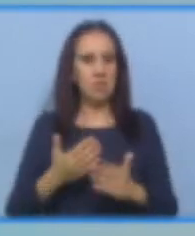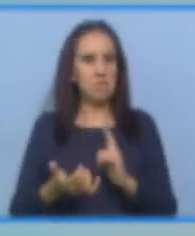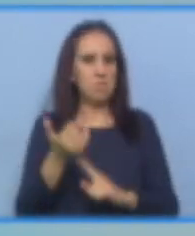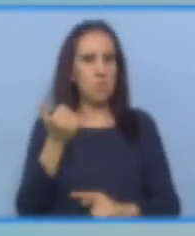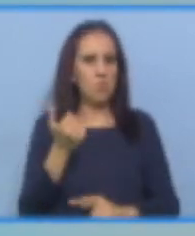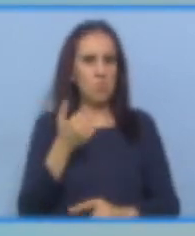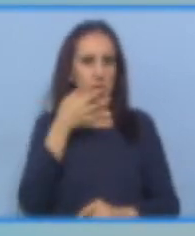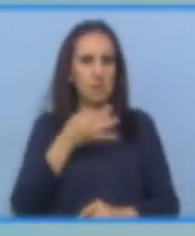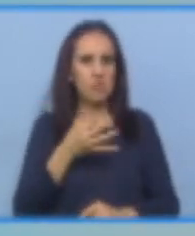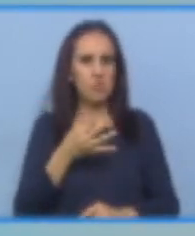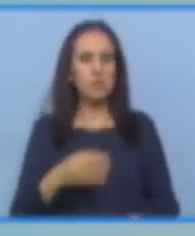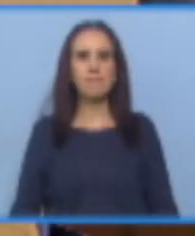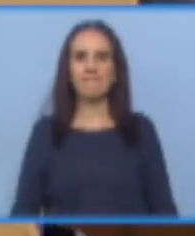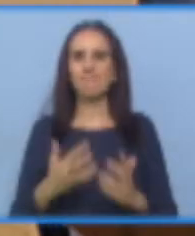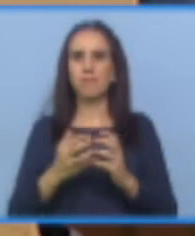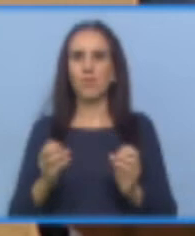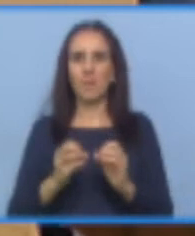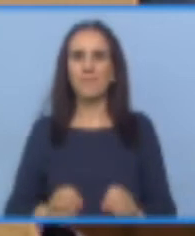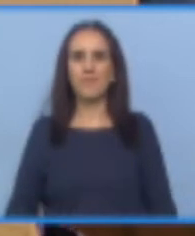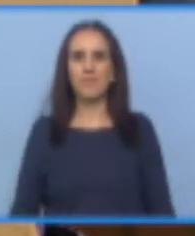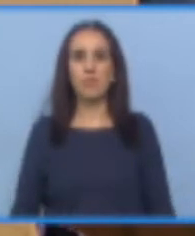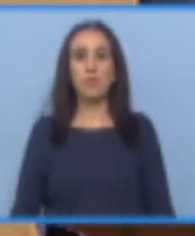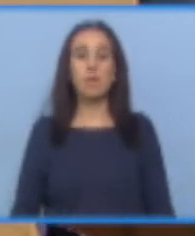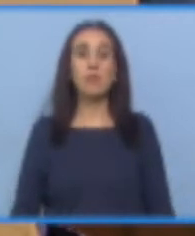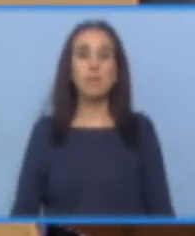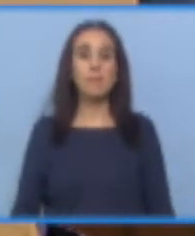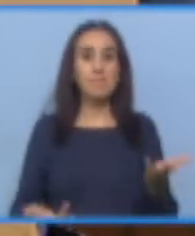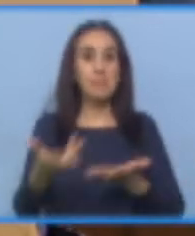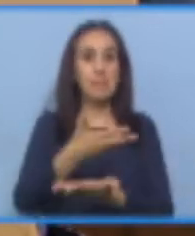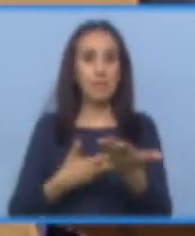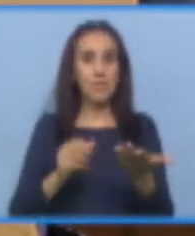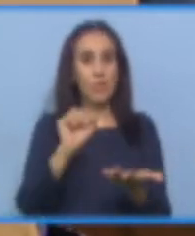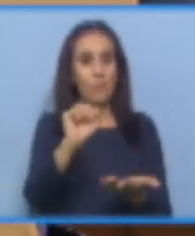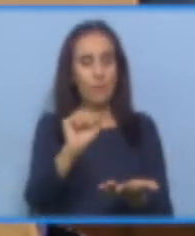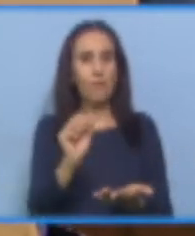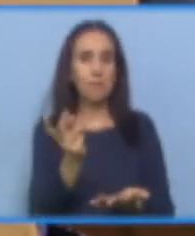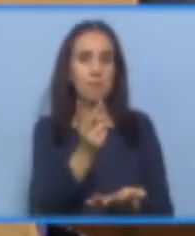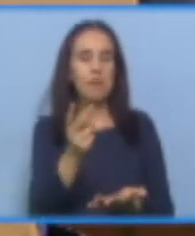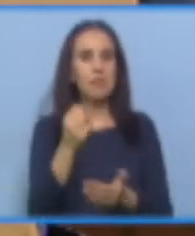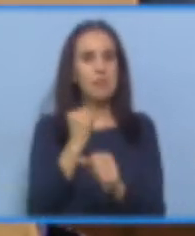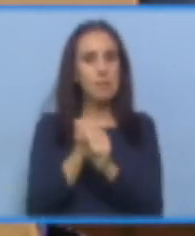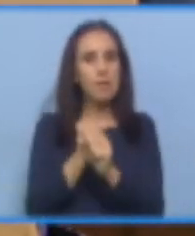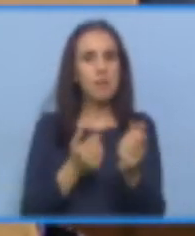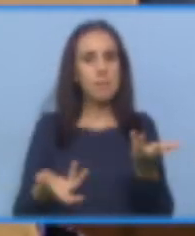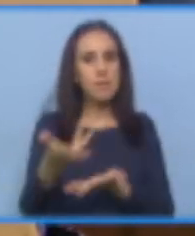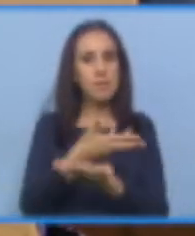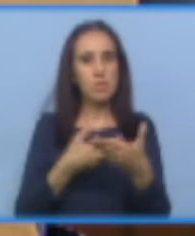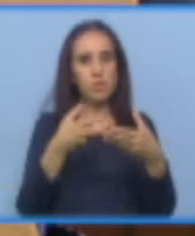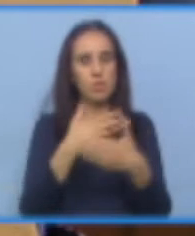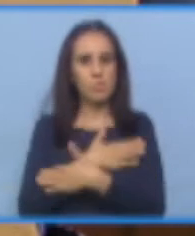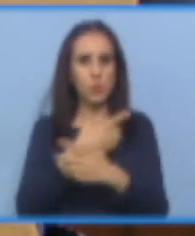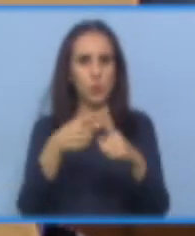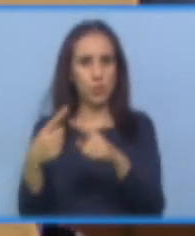é? Sem dúvida. E tudo isto se insere depois também nas vossas dinâmicas de trabalho e de relação com grupos de amigos,